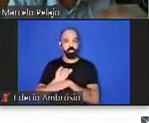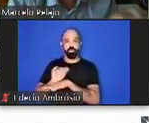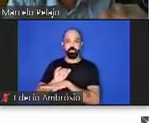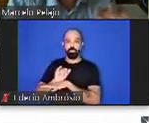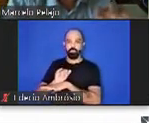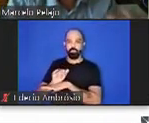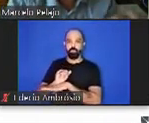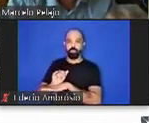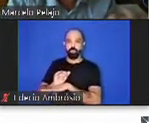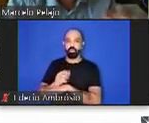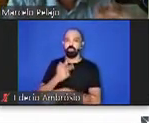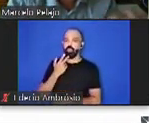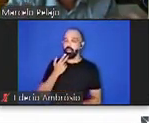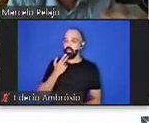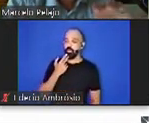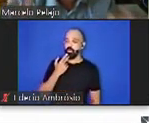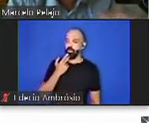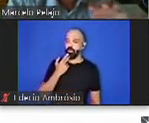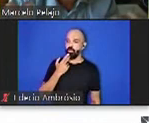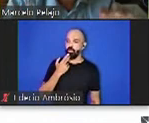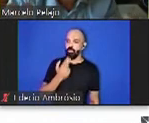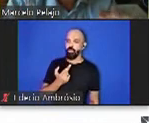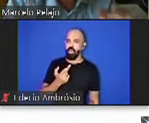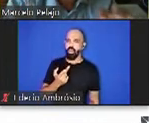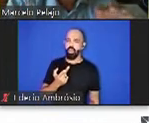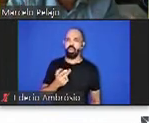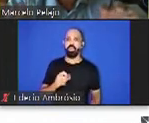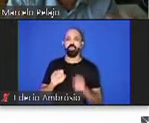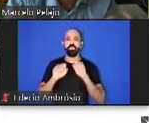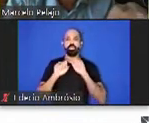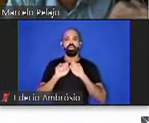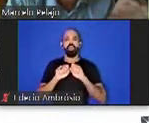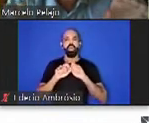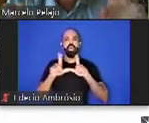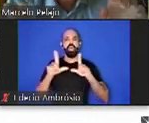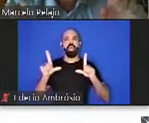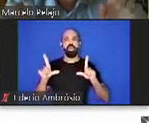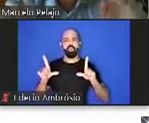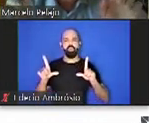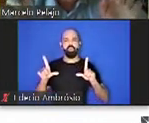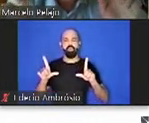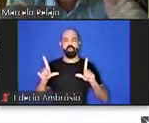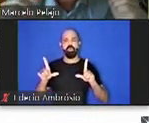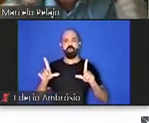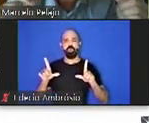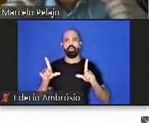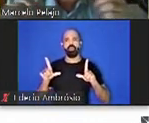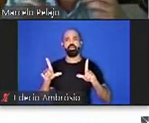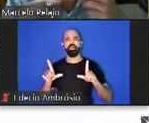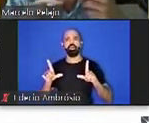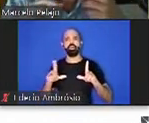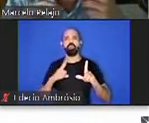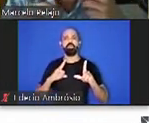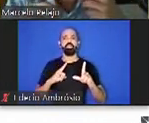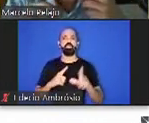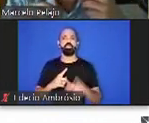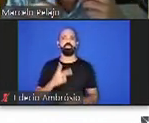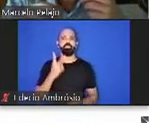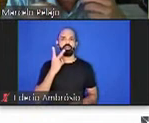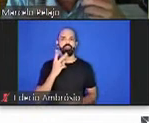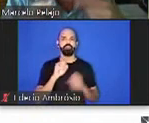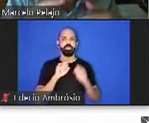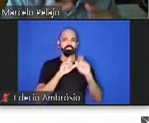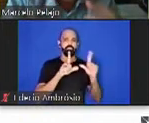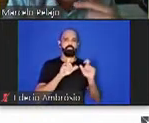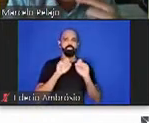nos dizendo que a apresentação agora está mostrando os dois slides ao mesmo tempo. Então, não sei se